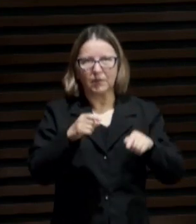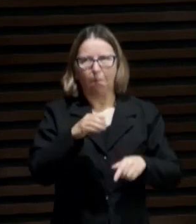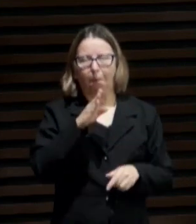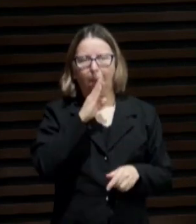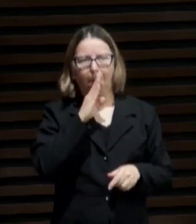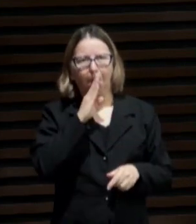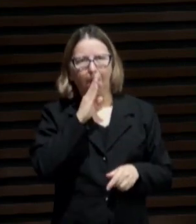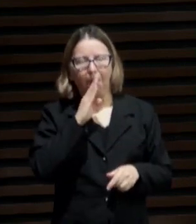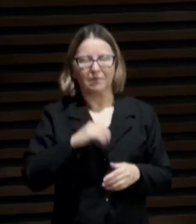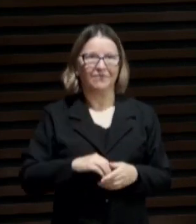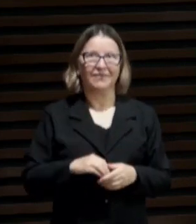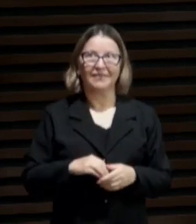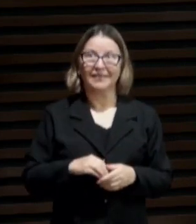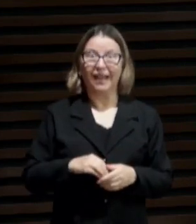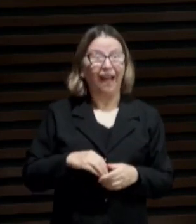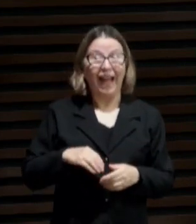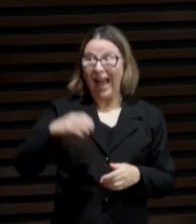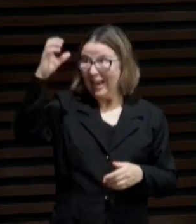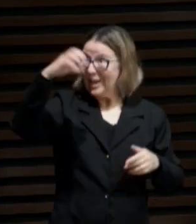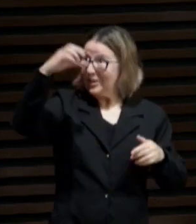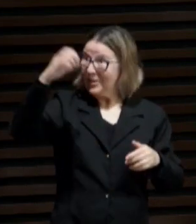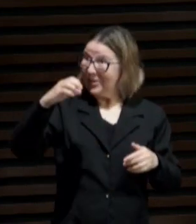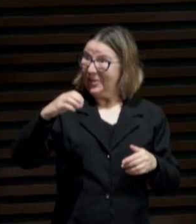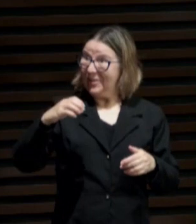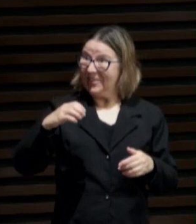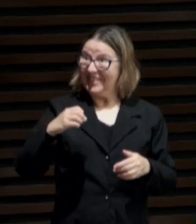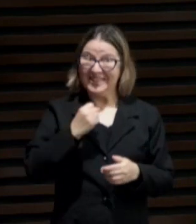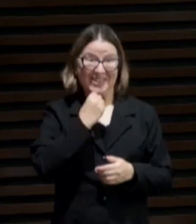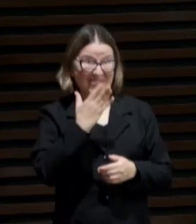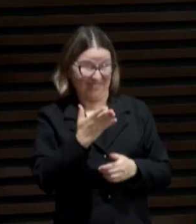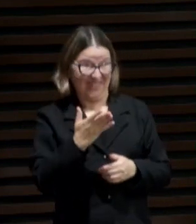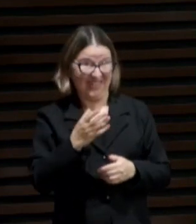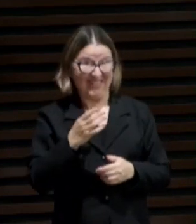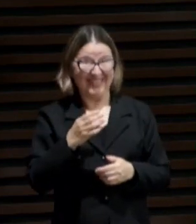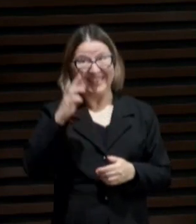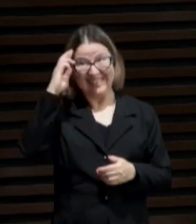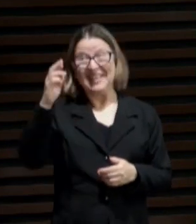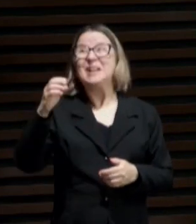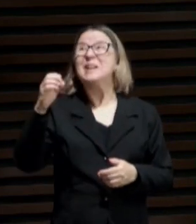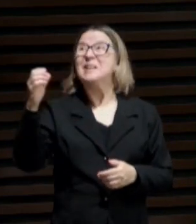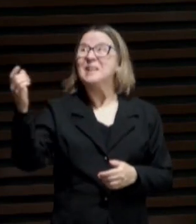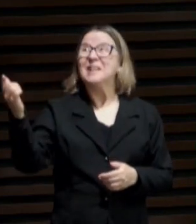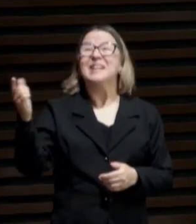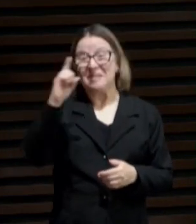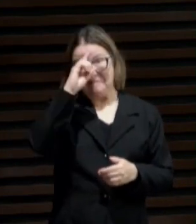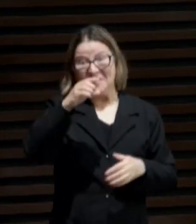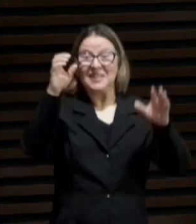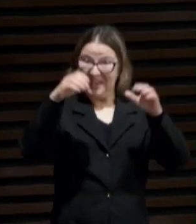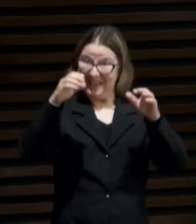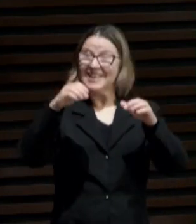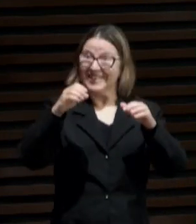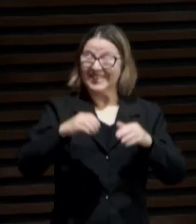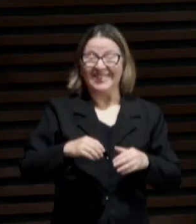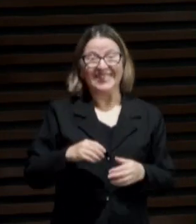Senhor, manda chuva, está precisando mesmo. Essa chuva aí é uma bênção. Então, vou ler